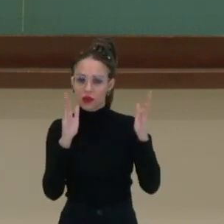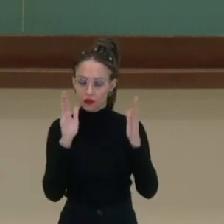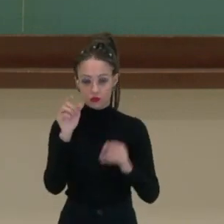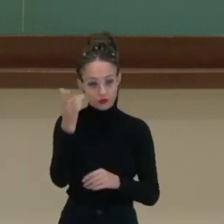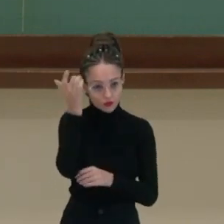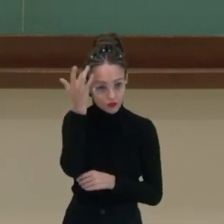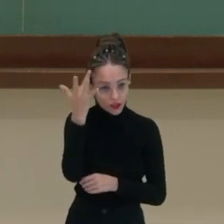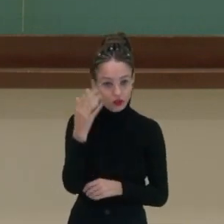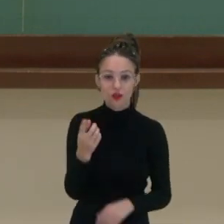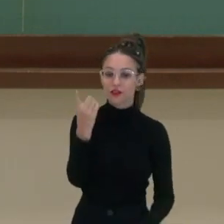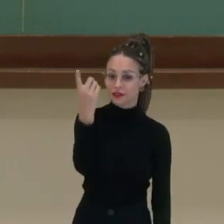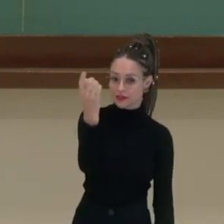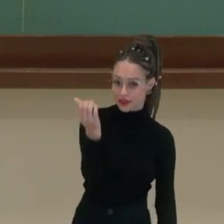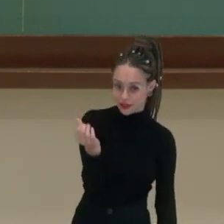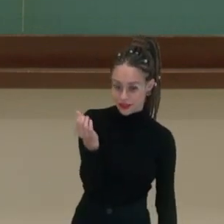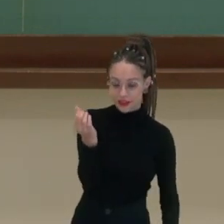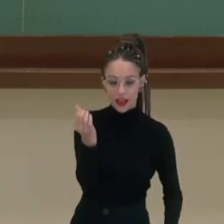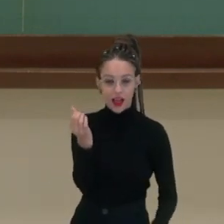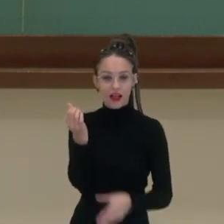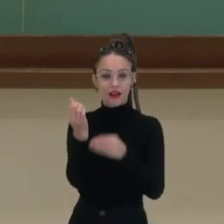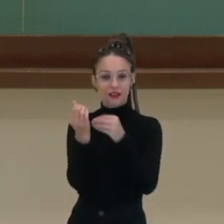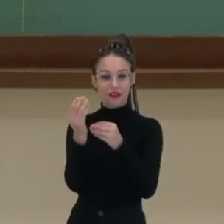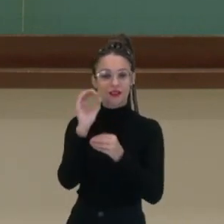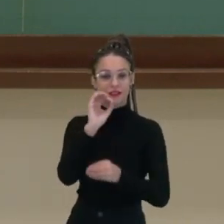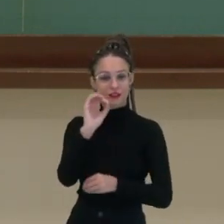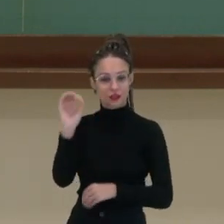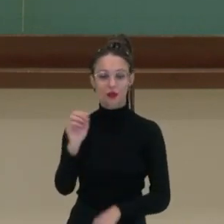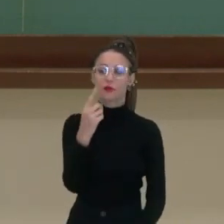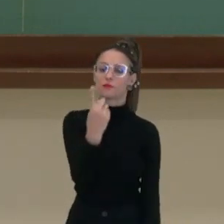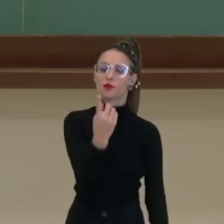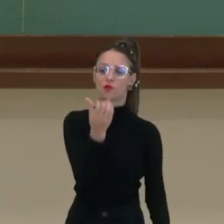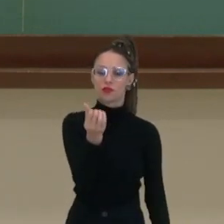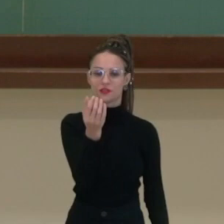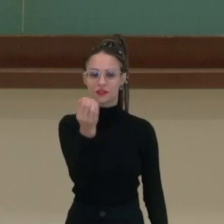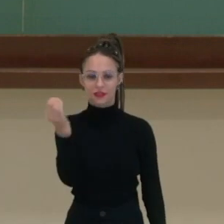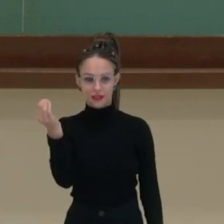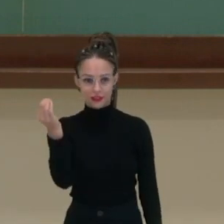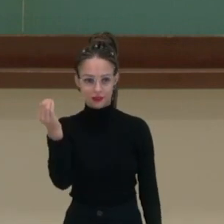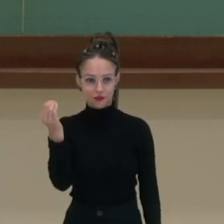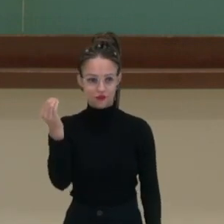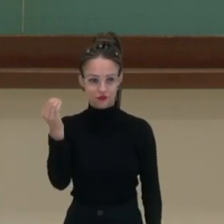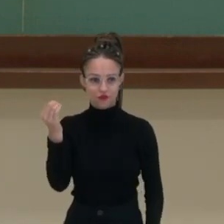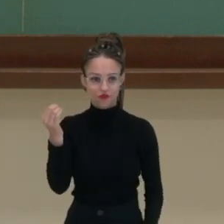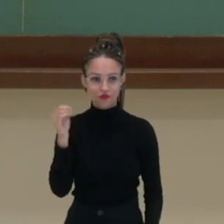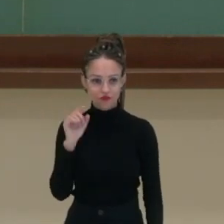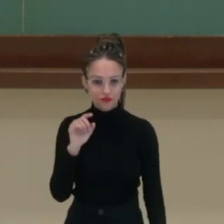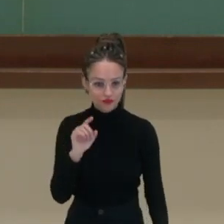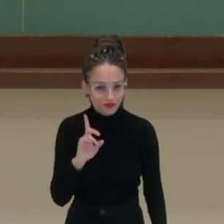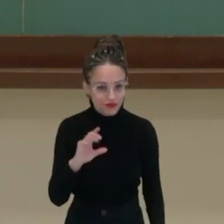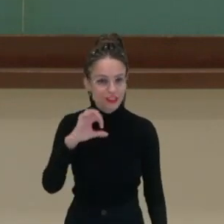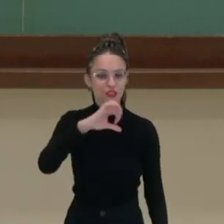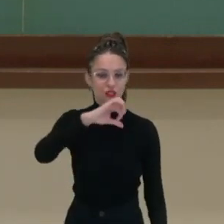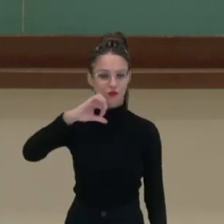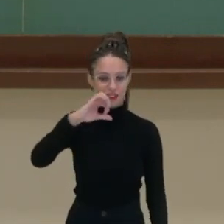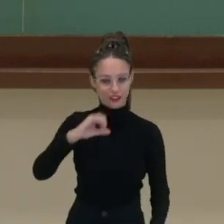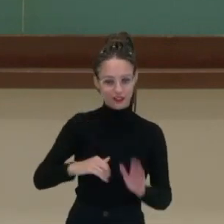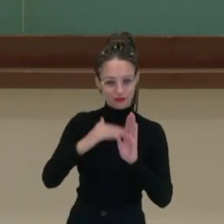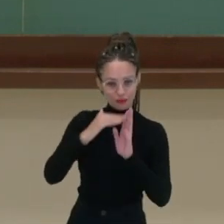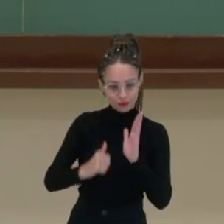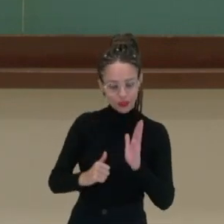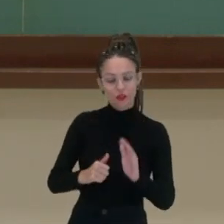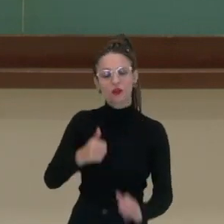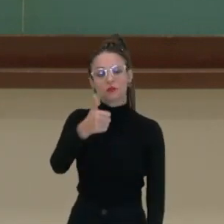você pega o 16, acrescenta 2 zeros, fica 1600. Diminui 99,